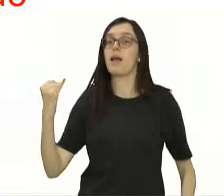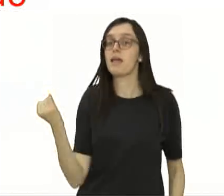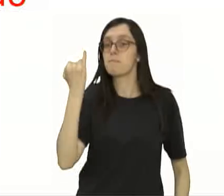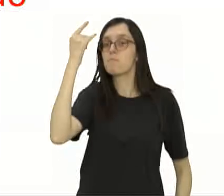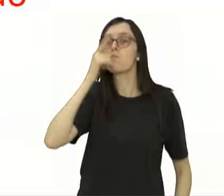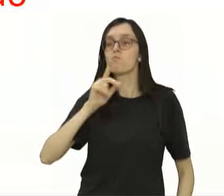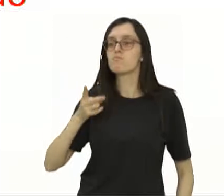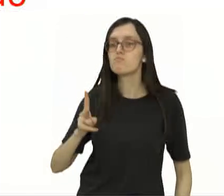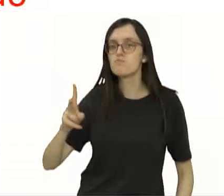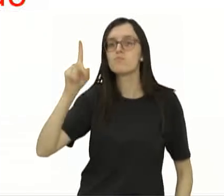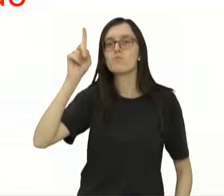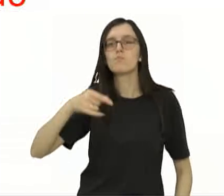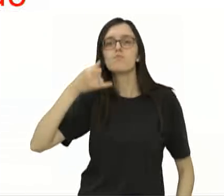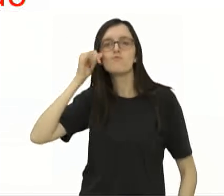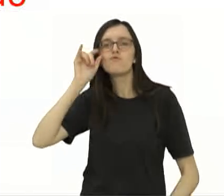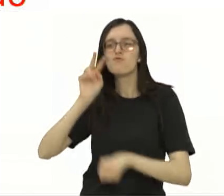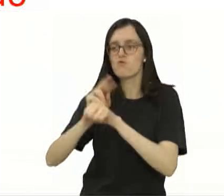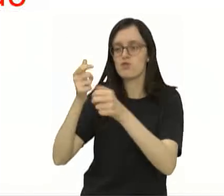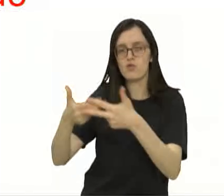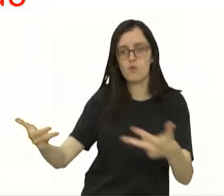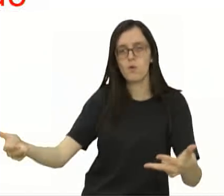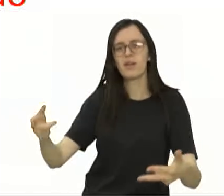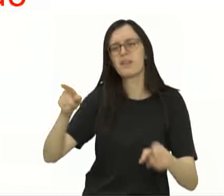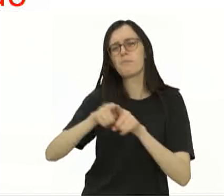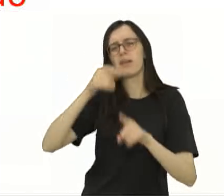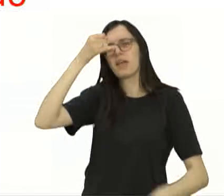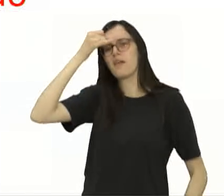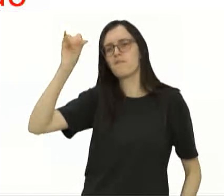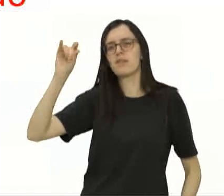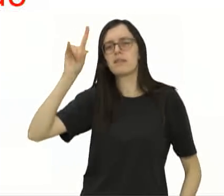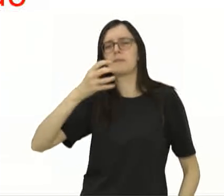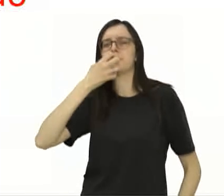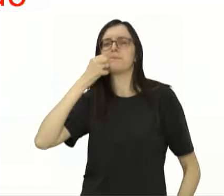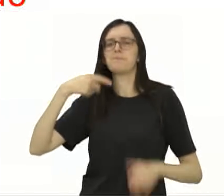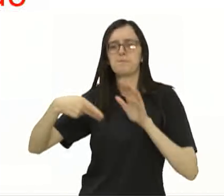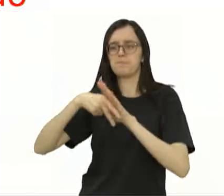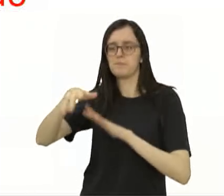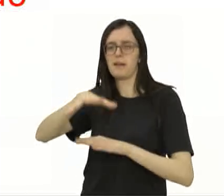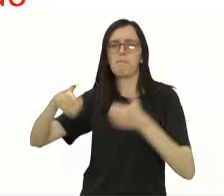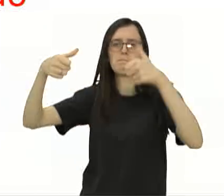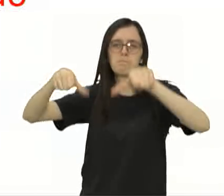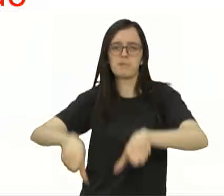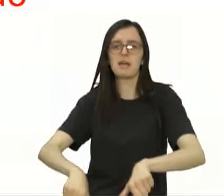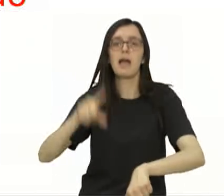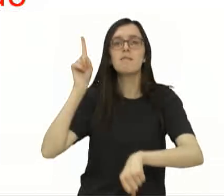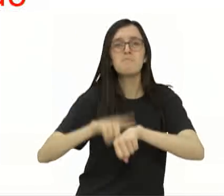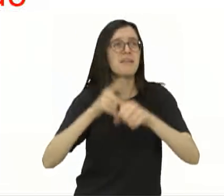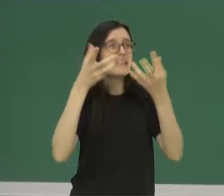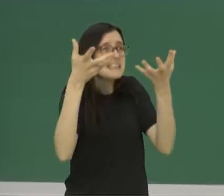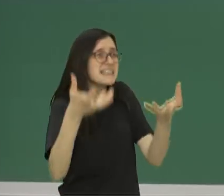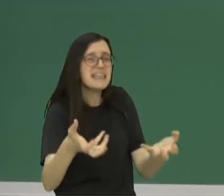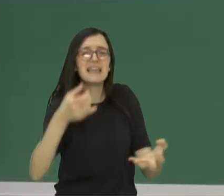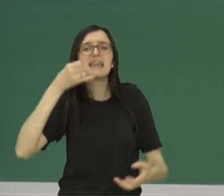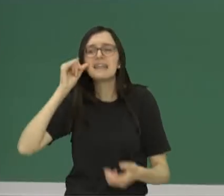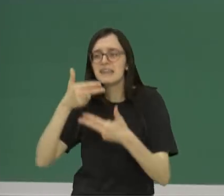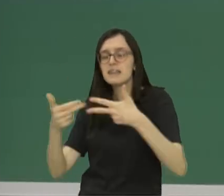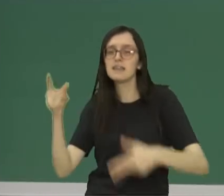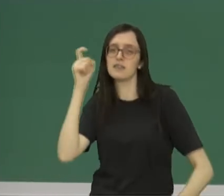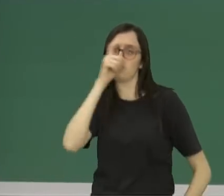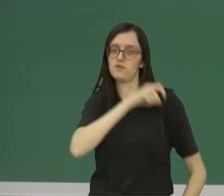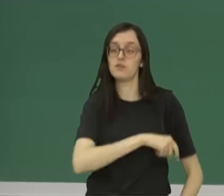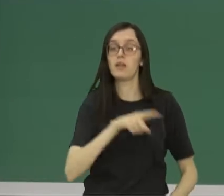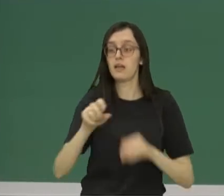para a manutenção dos rebanhos, evitando as frustrações na atividade pecuária nos períodos de seca. Então, ela é uma